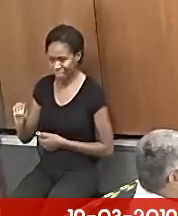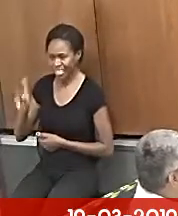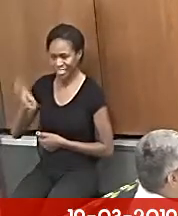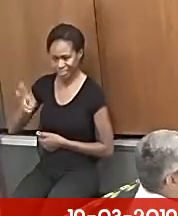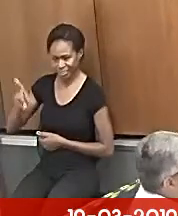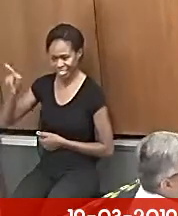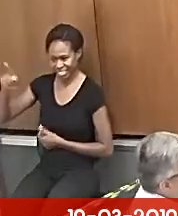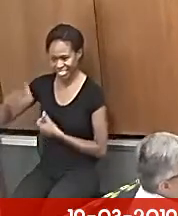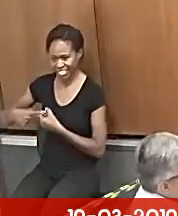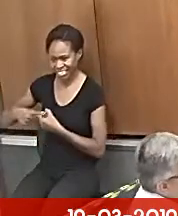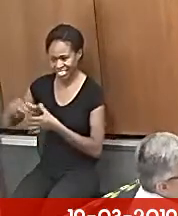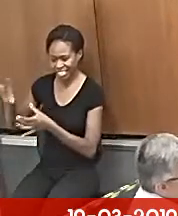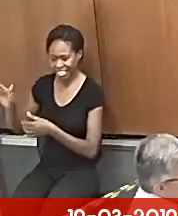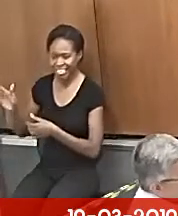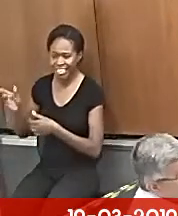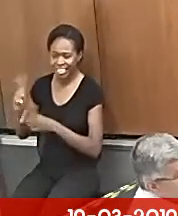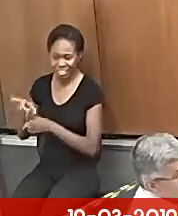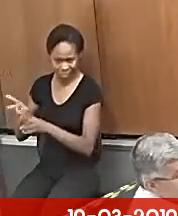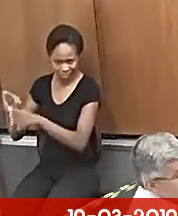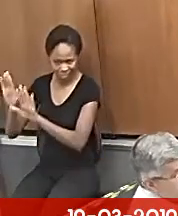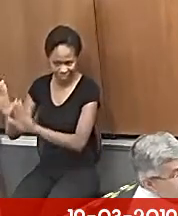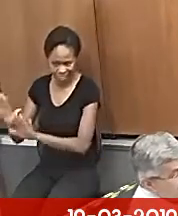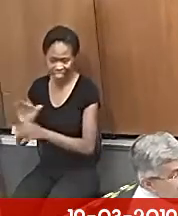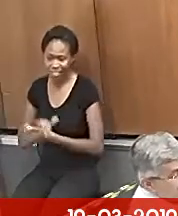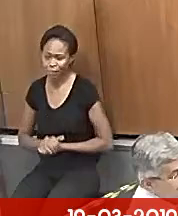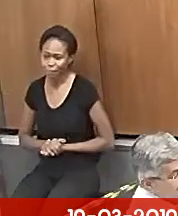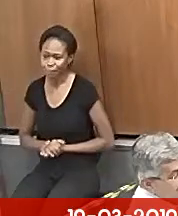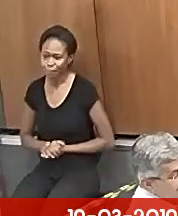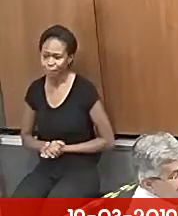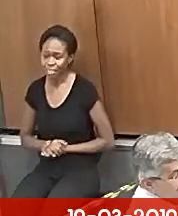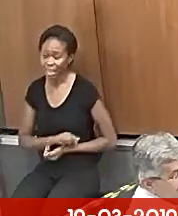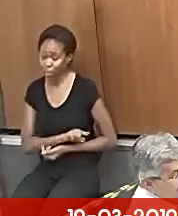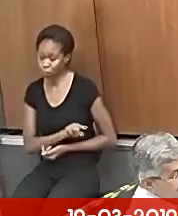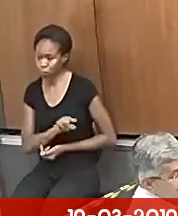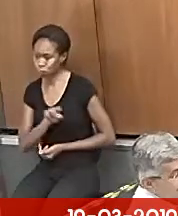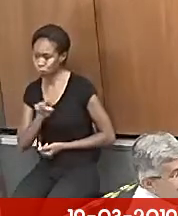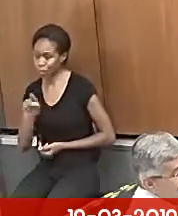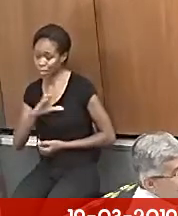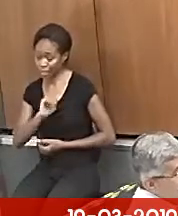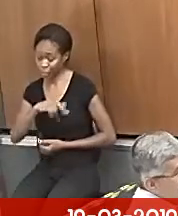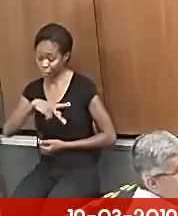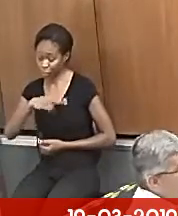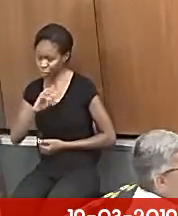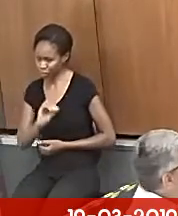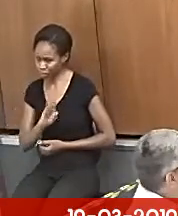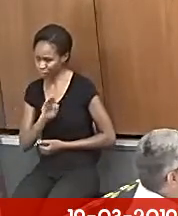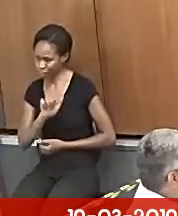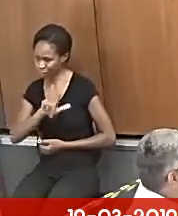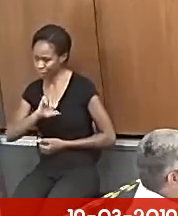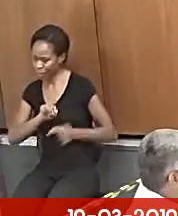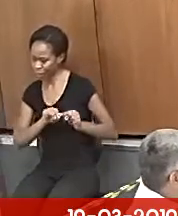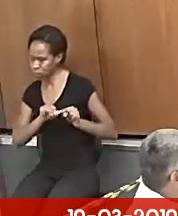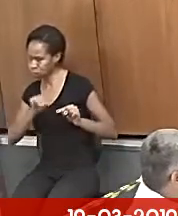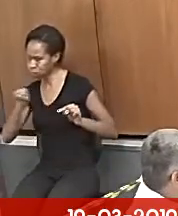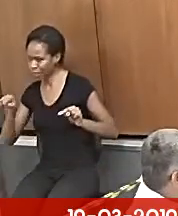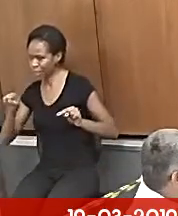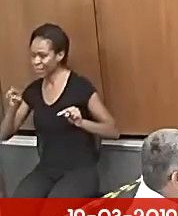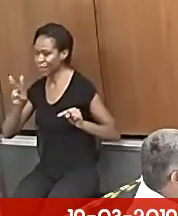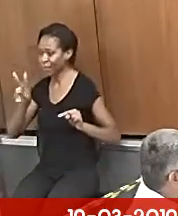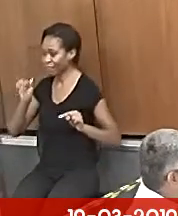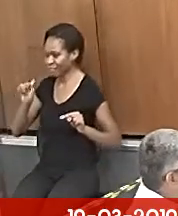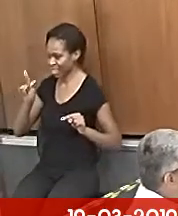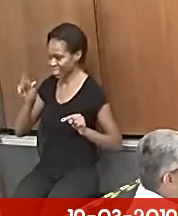então faz parte da grande campo belo campo belo vai até lá em varginha é então que nós possamos produzir bastante